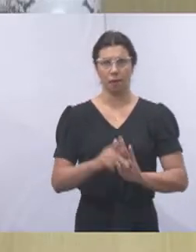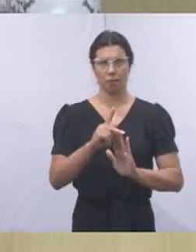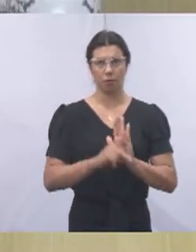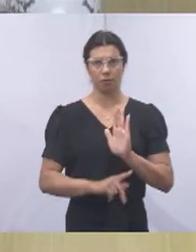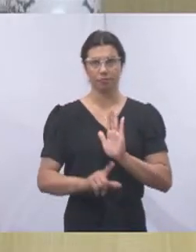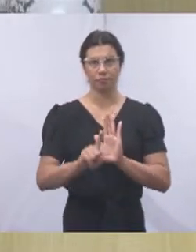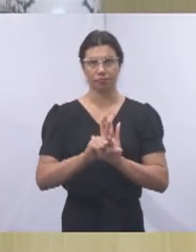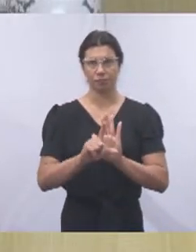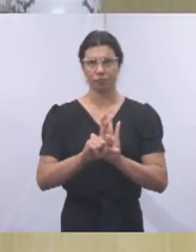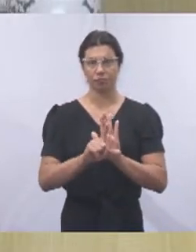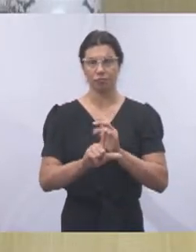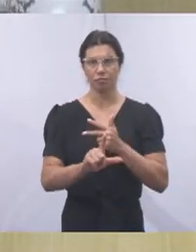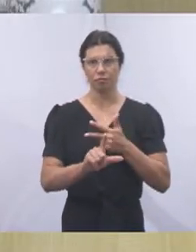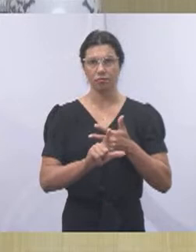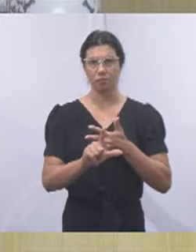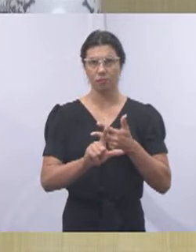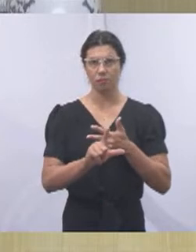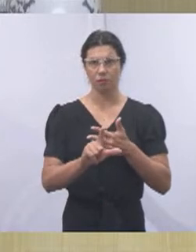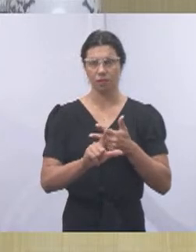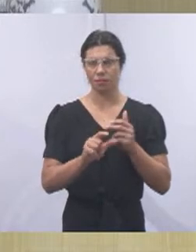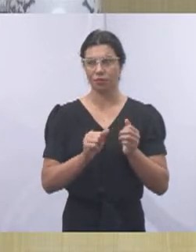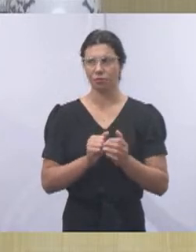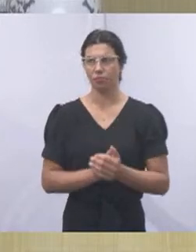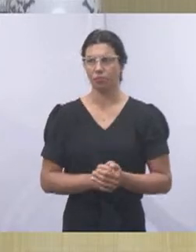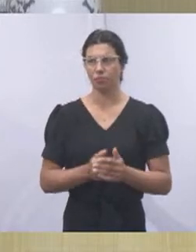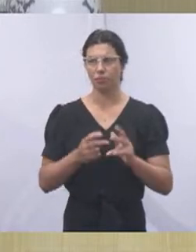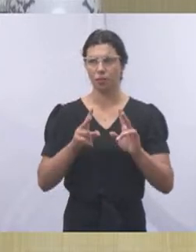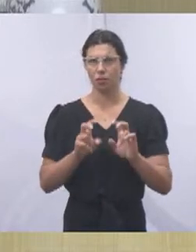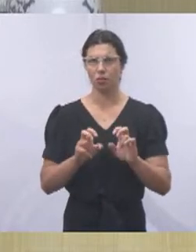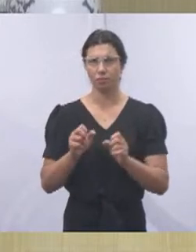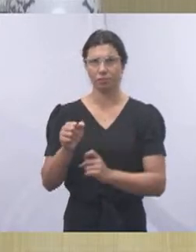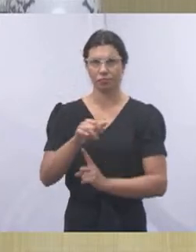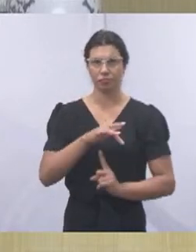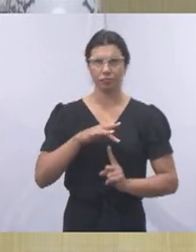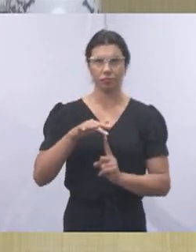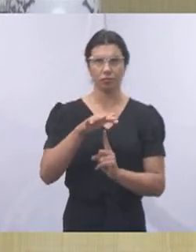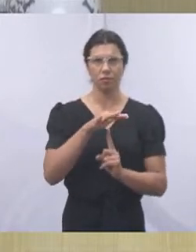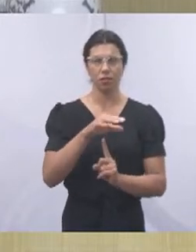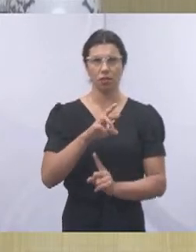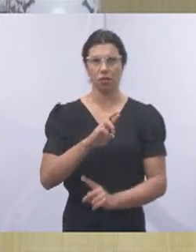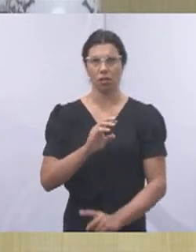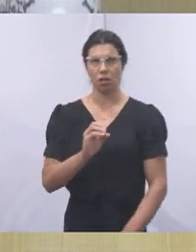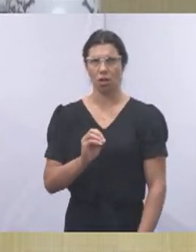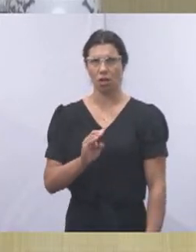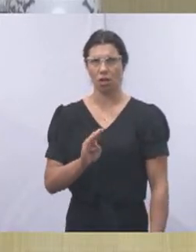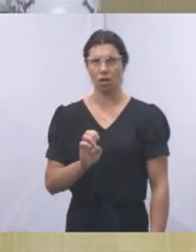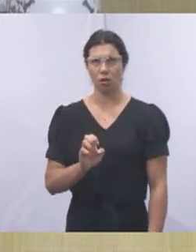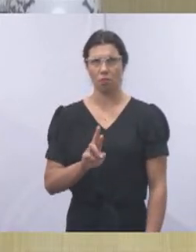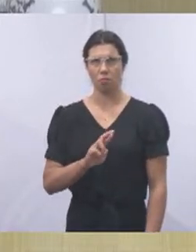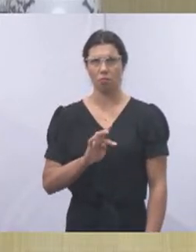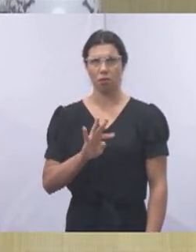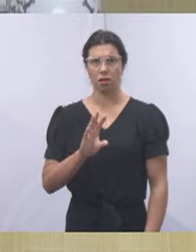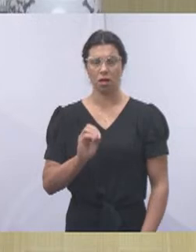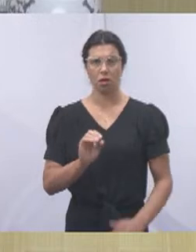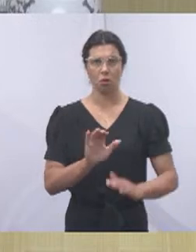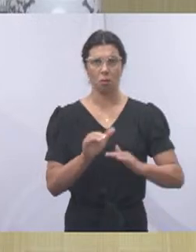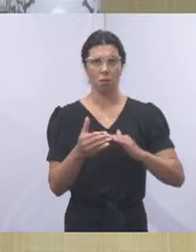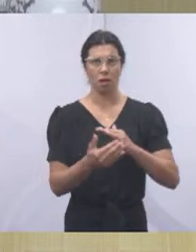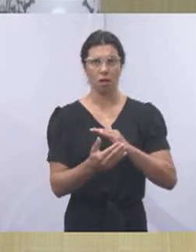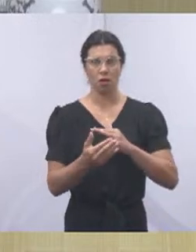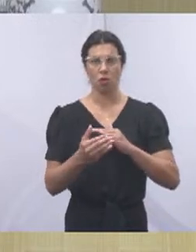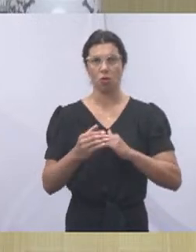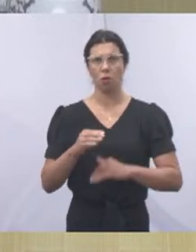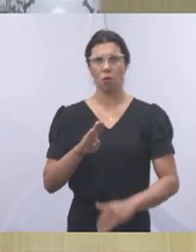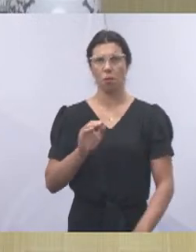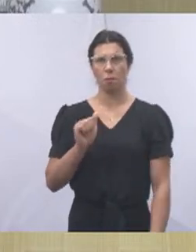Projeto de lei do Legislativo. Dispõe sobre a denominação da Praça Roberto da Silva Francelino, bairro Bandeira Branca 1.